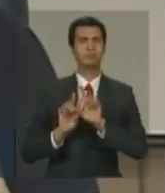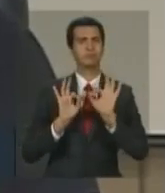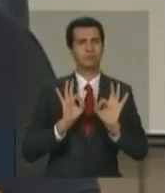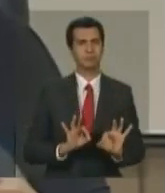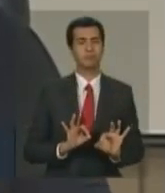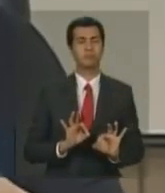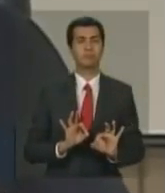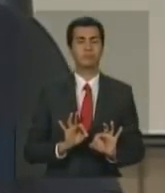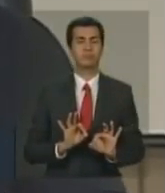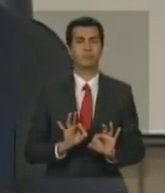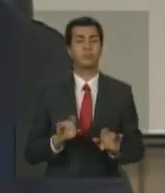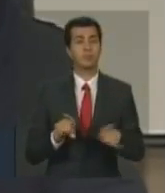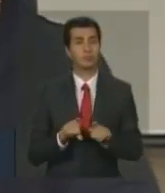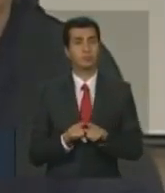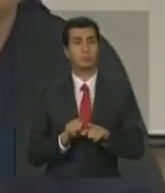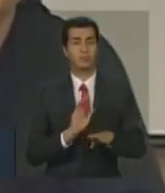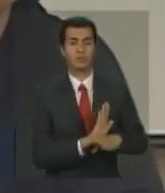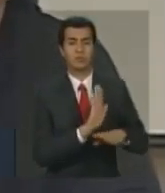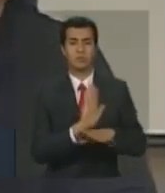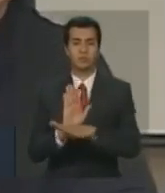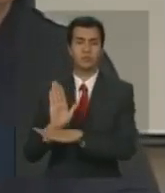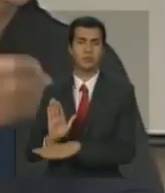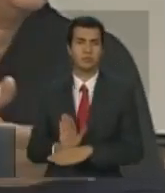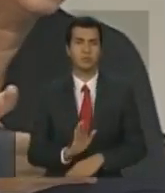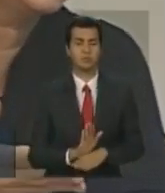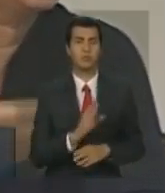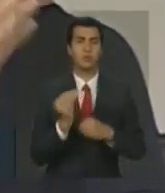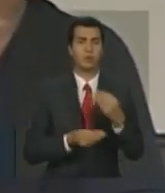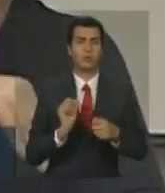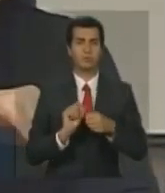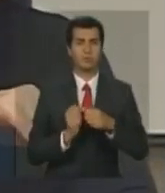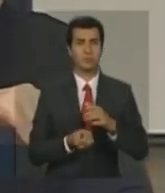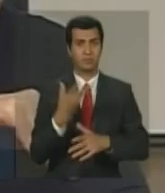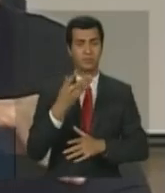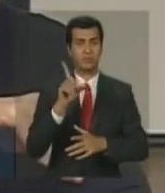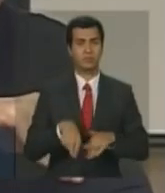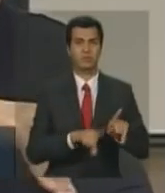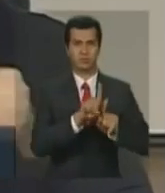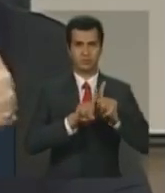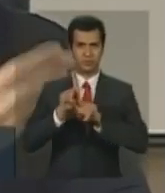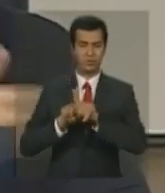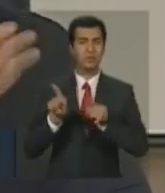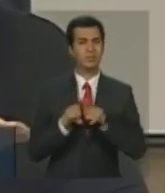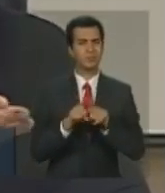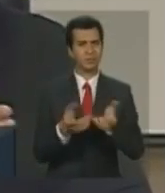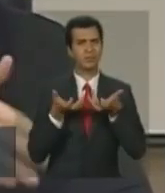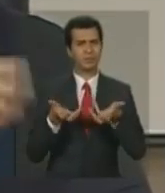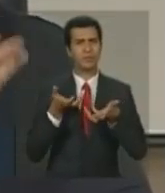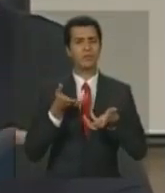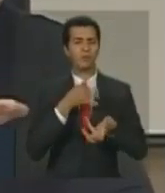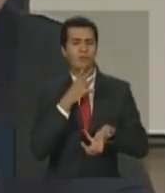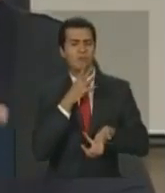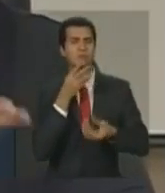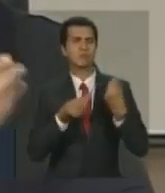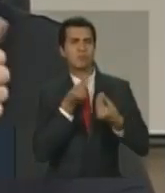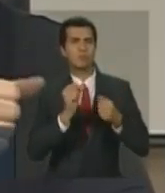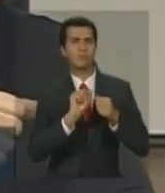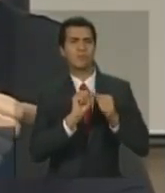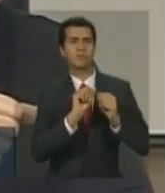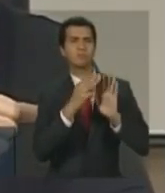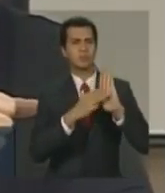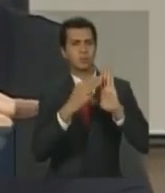Eu acho que sim. Nós queremos e temos feito um esforço de construir esses indicadores, não só